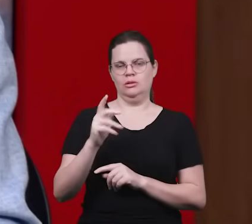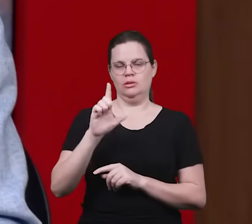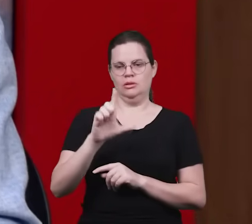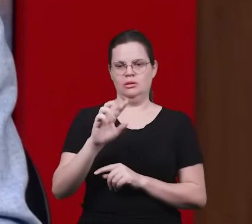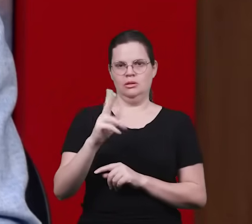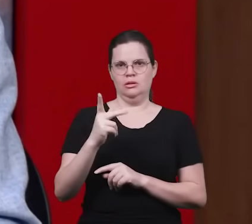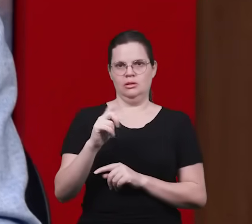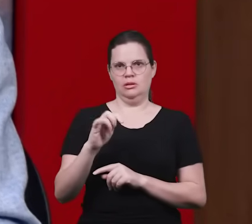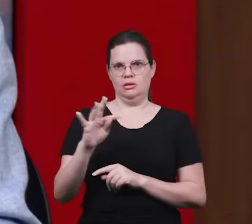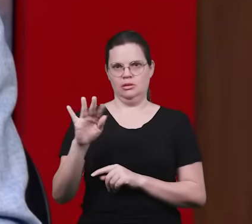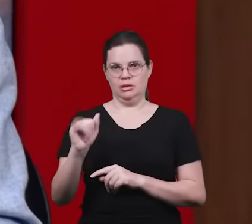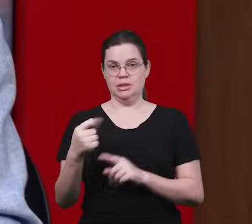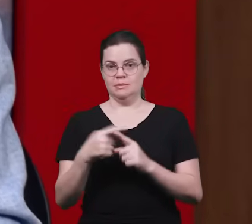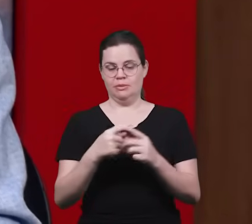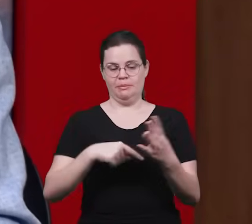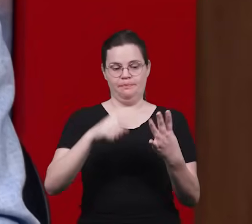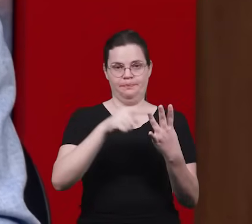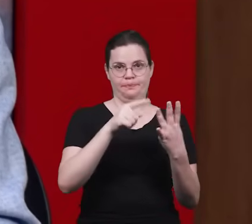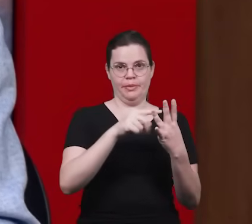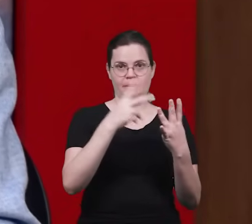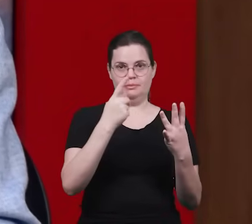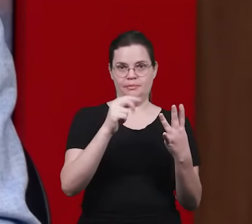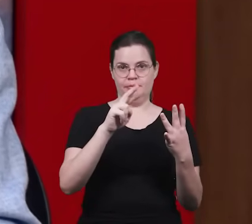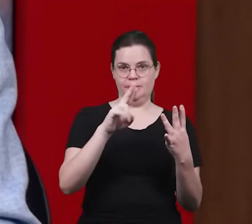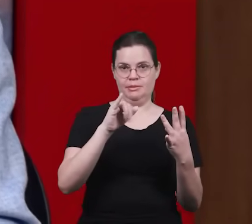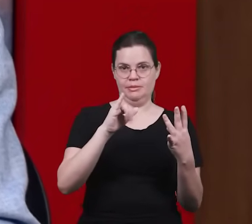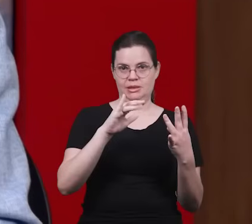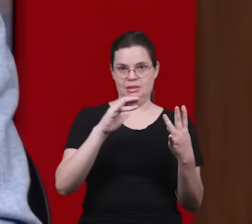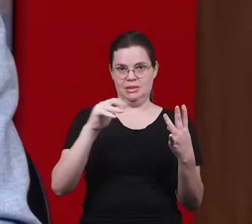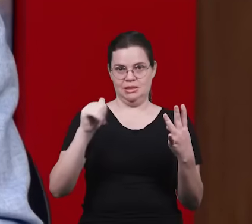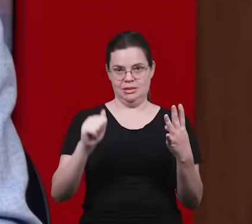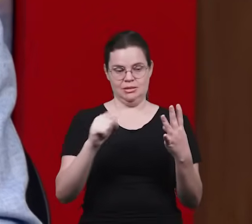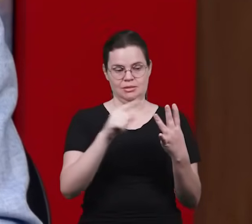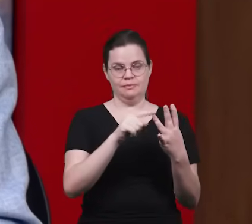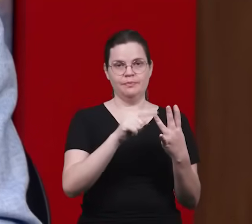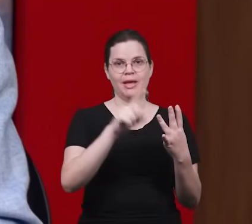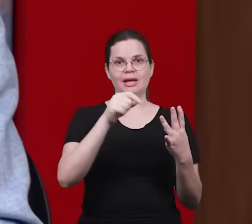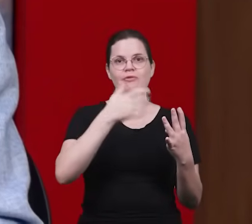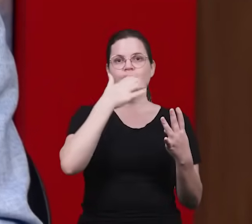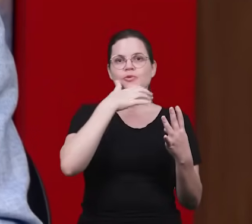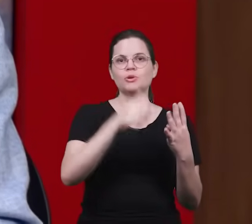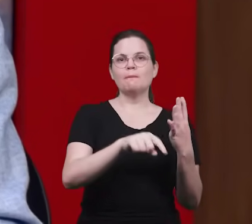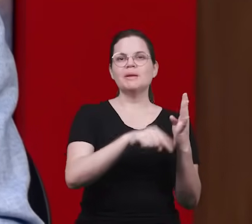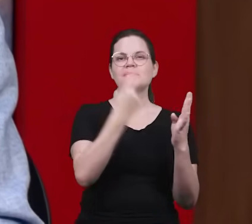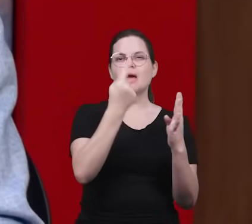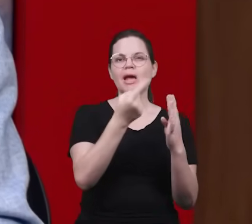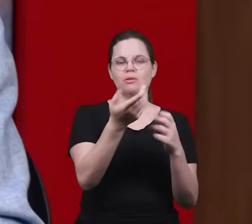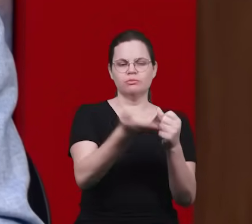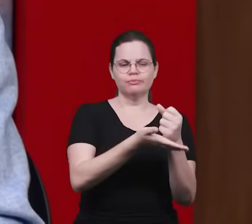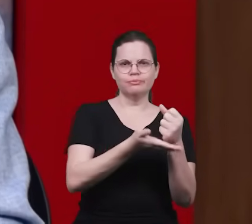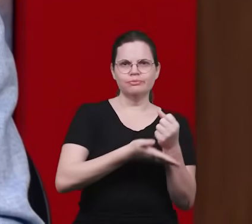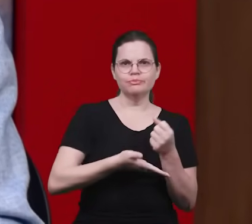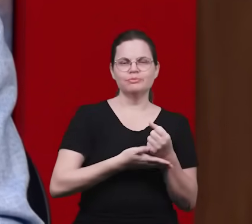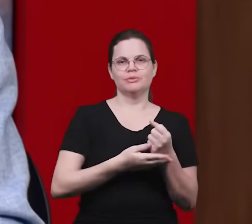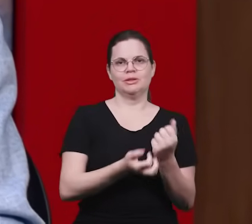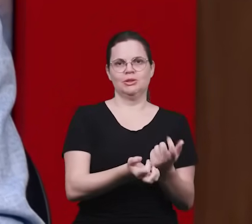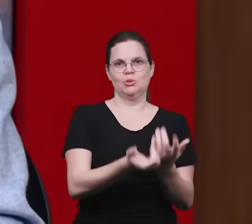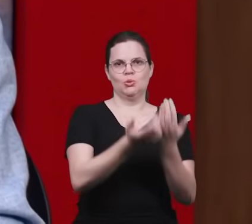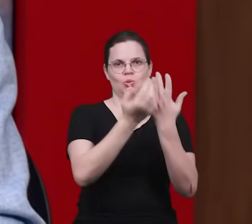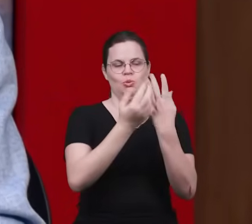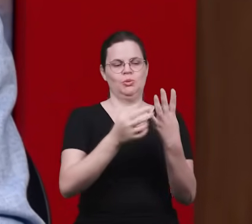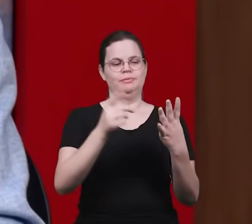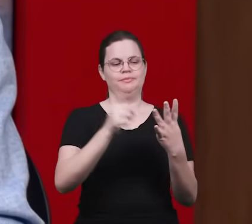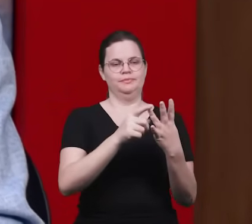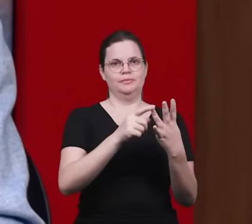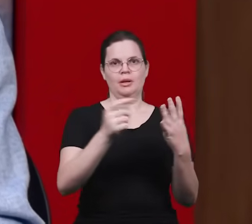grãos eram colhidos. E na festa de Pentecostes já havia acontecido a chuva, né, serôdia